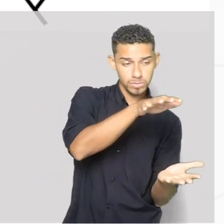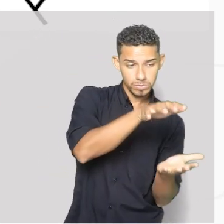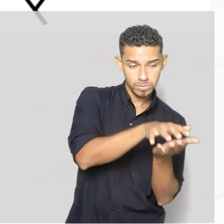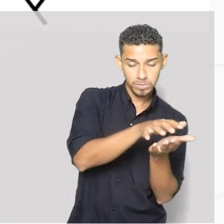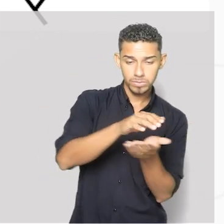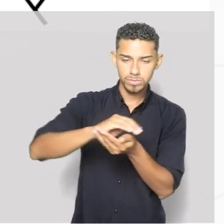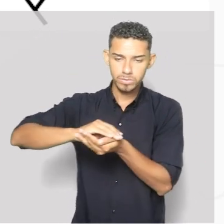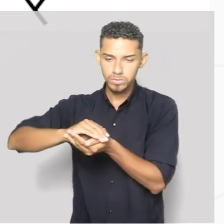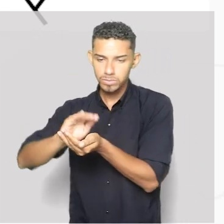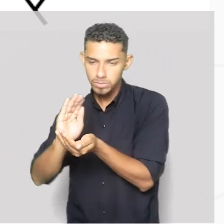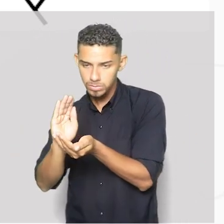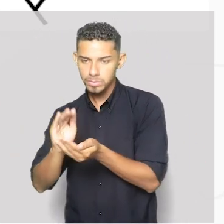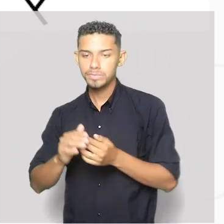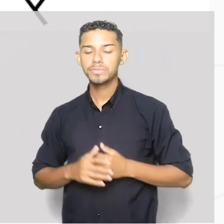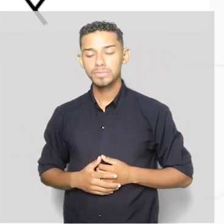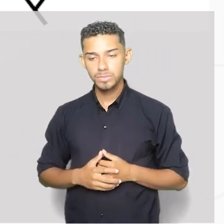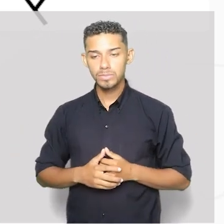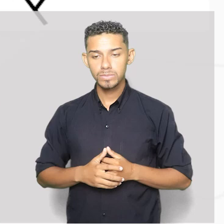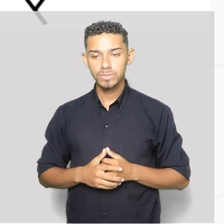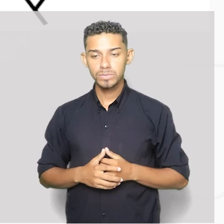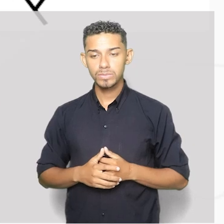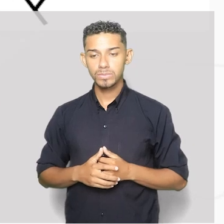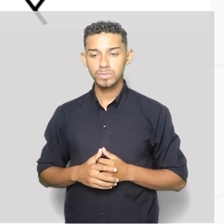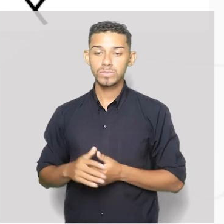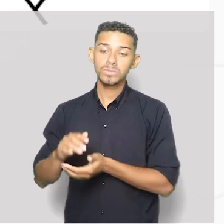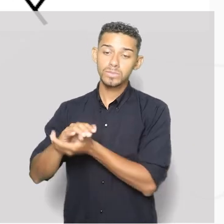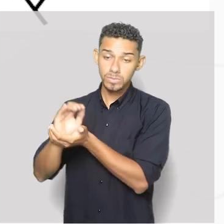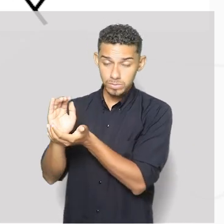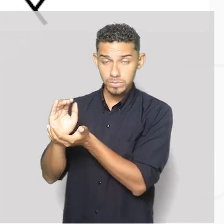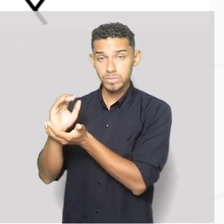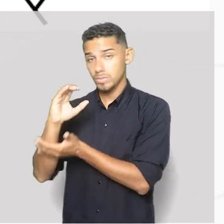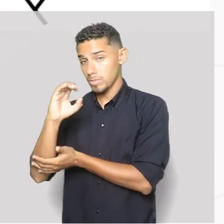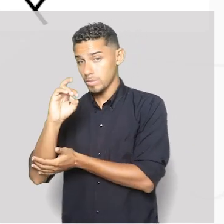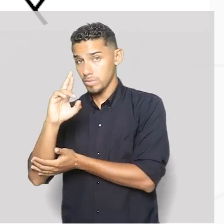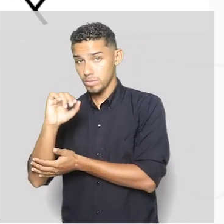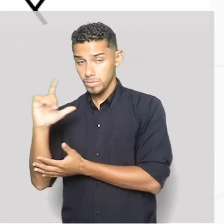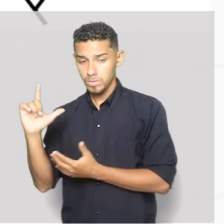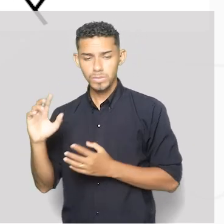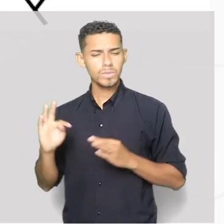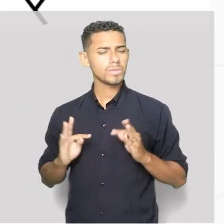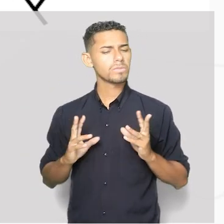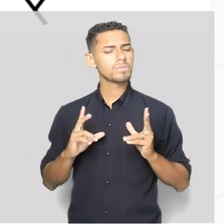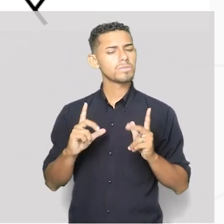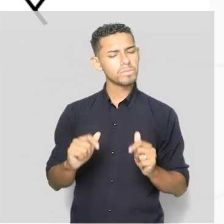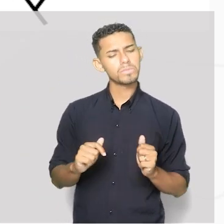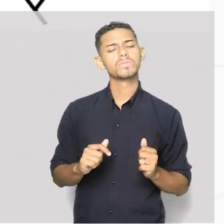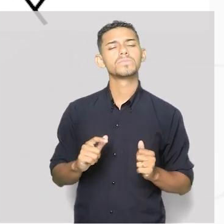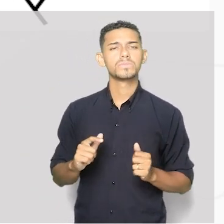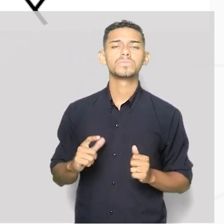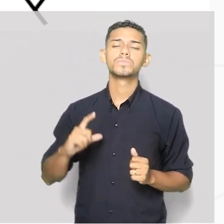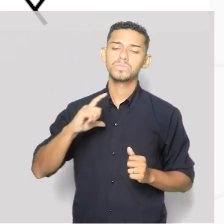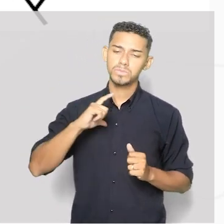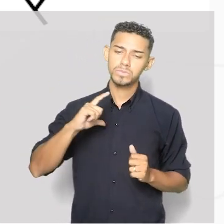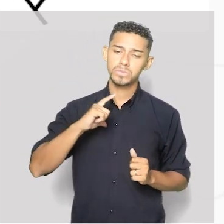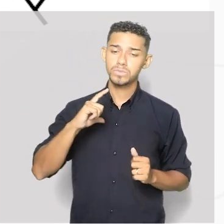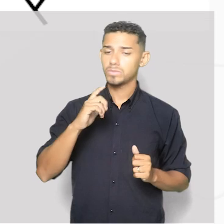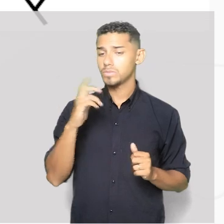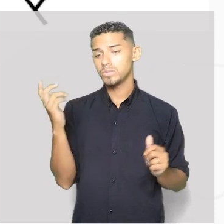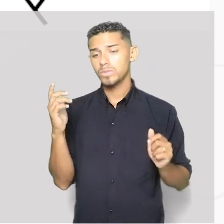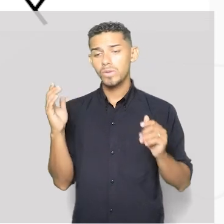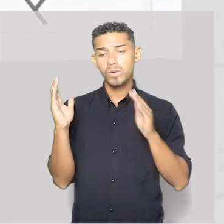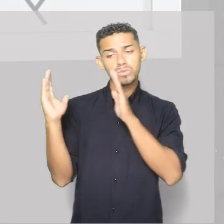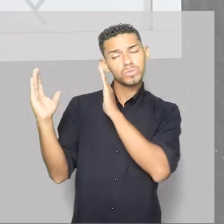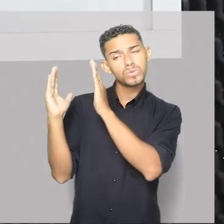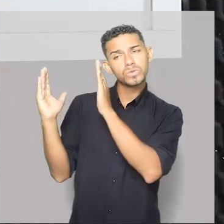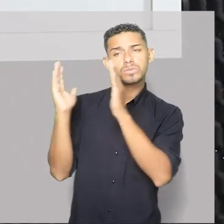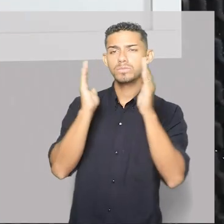ostra, e depois ele traz ostra e coral. Em todas as alternativas, a gente tem ali indivíduos que estão um do